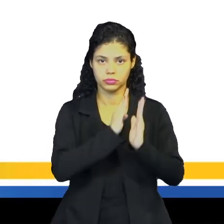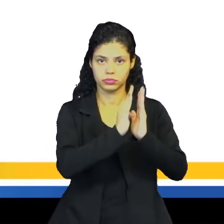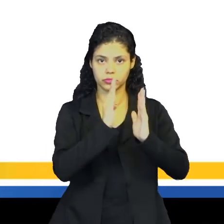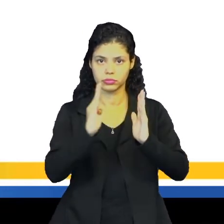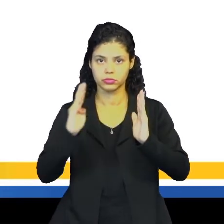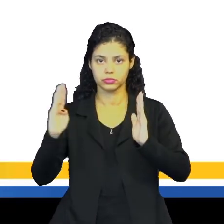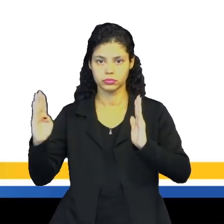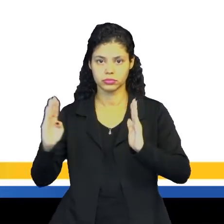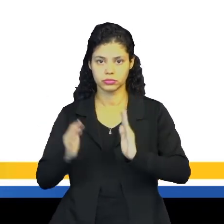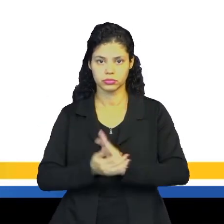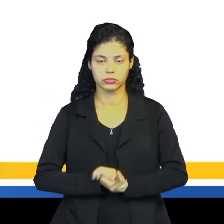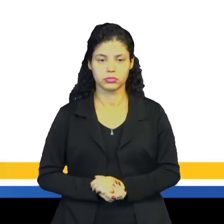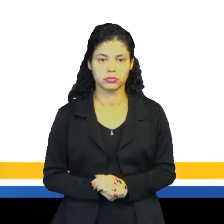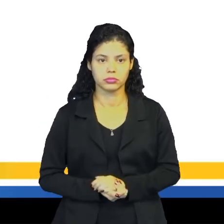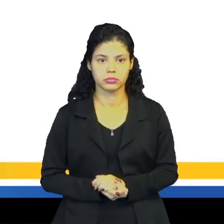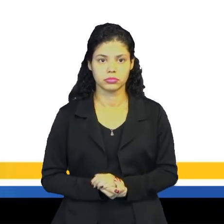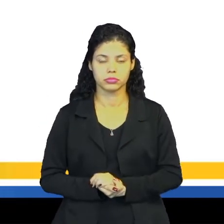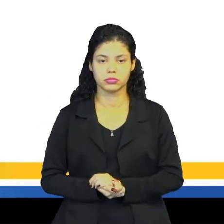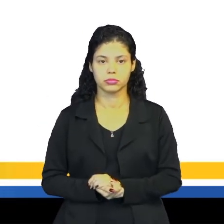na prateleira.